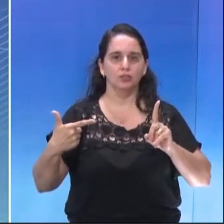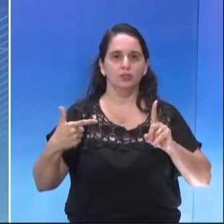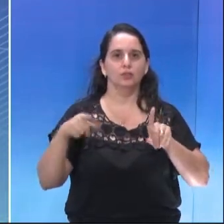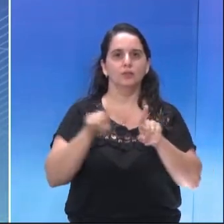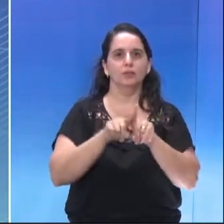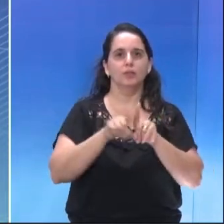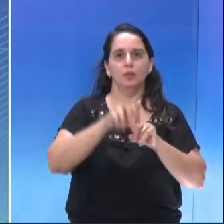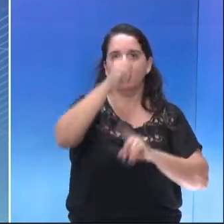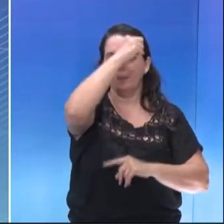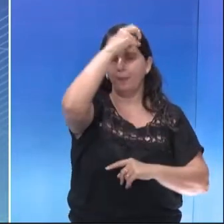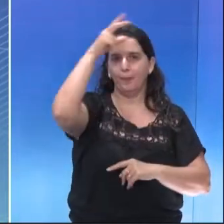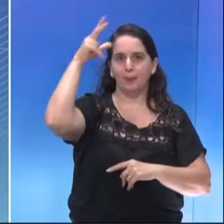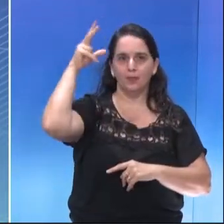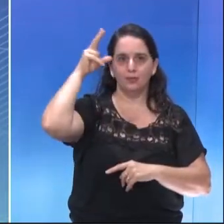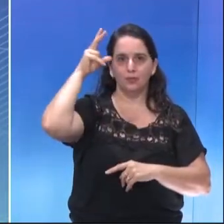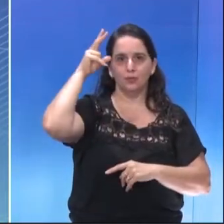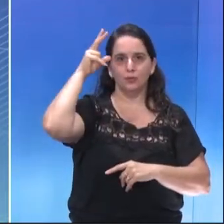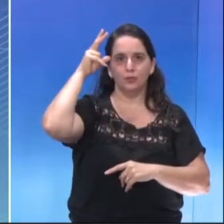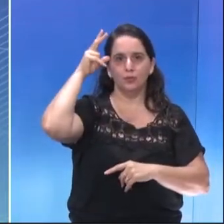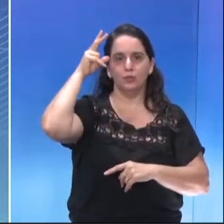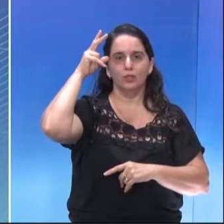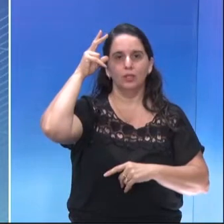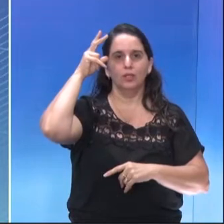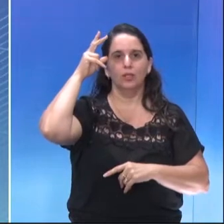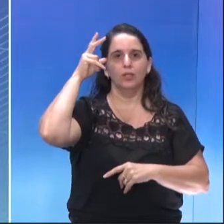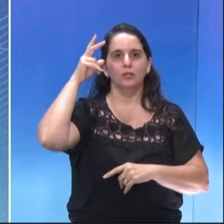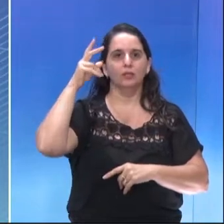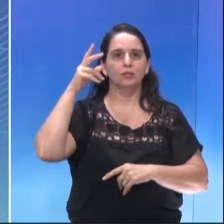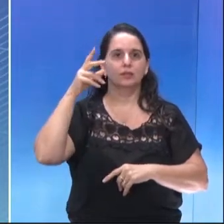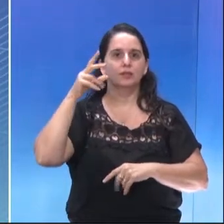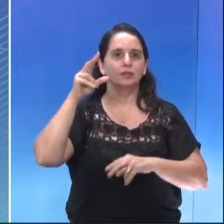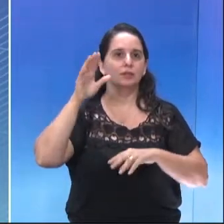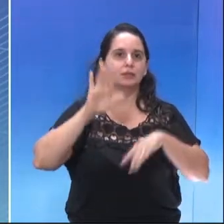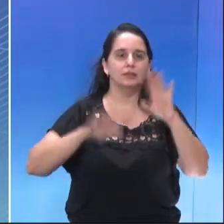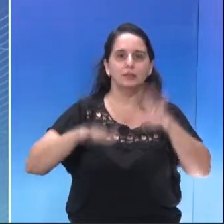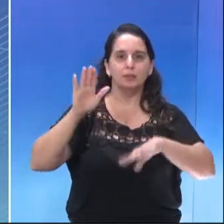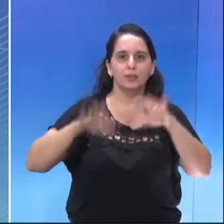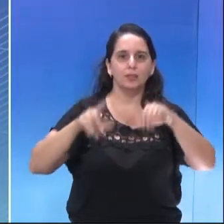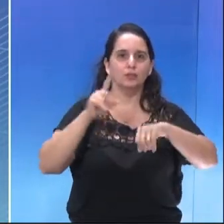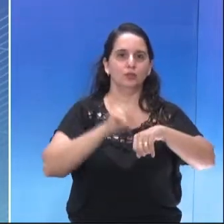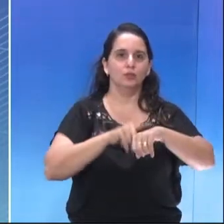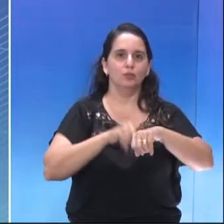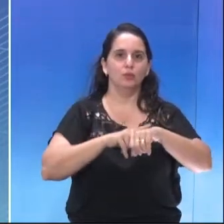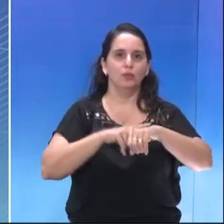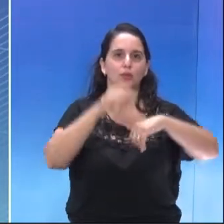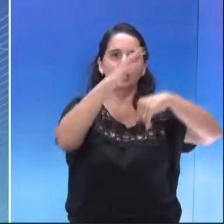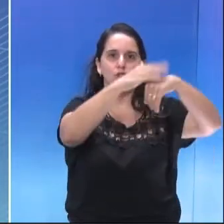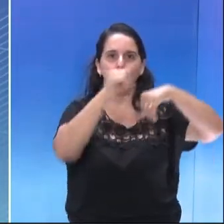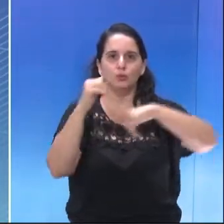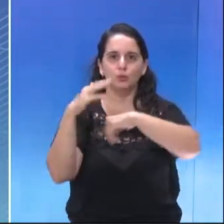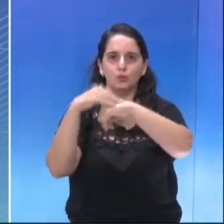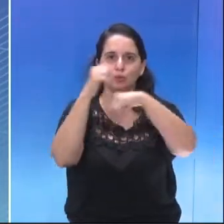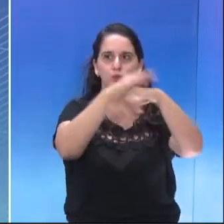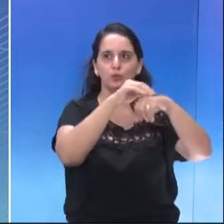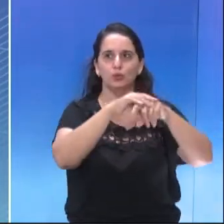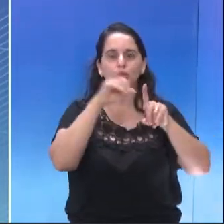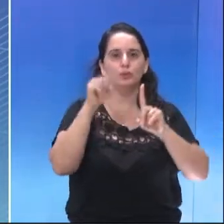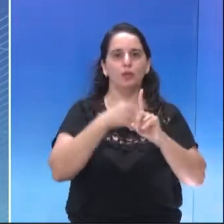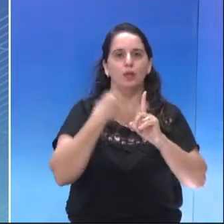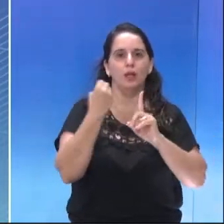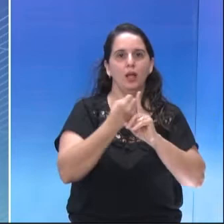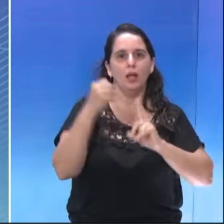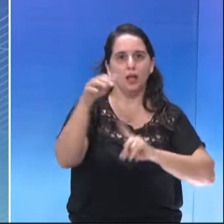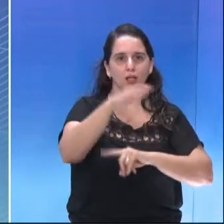câmaras municipal, em determinados aspectos, eles chamam a sociedade para discussão através de